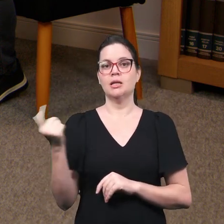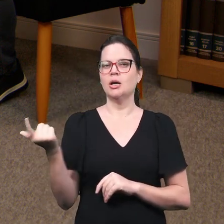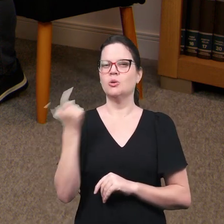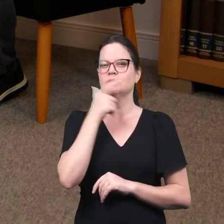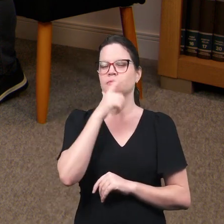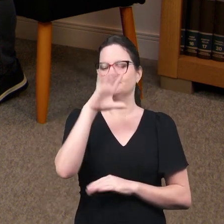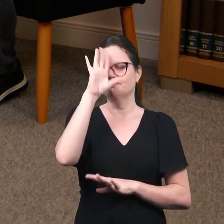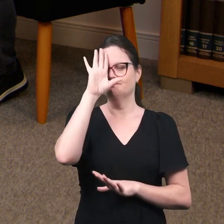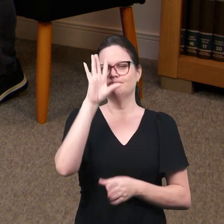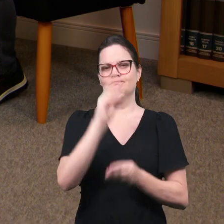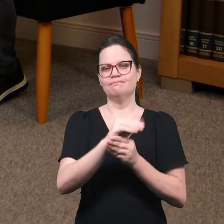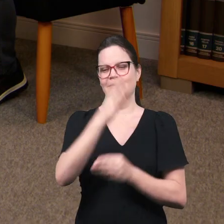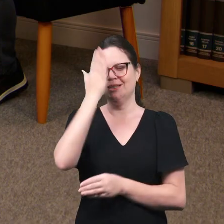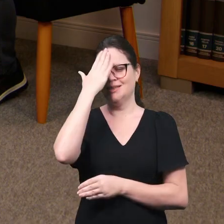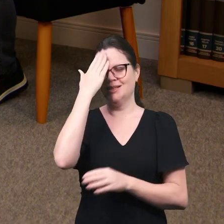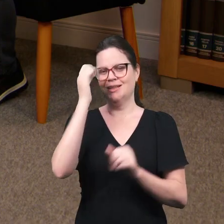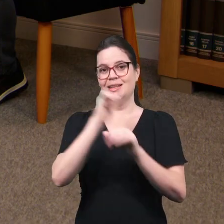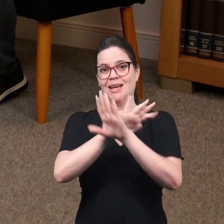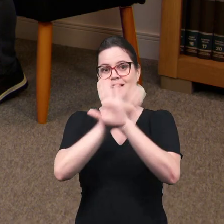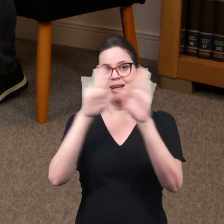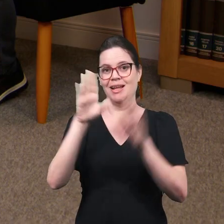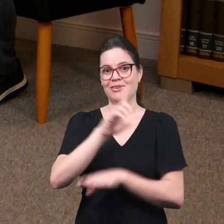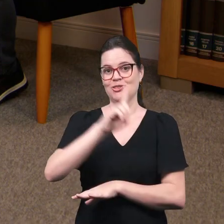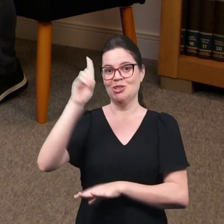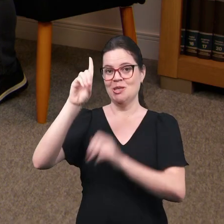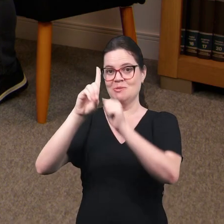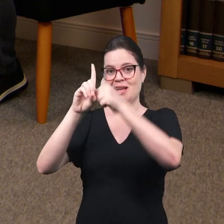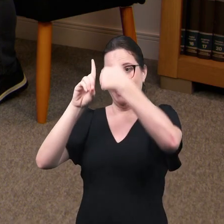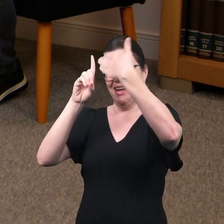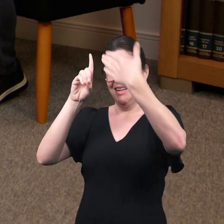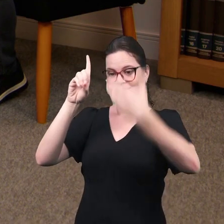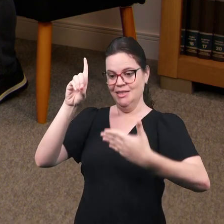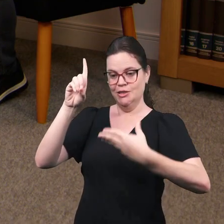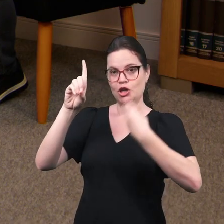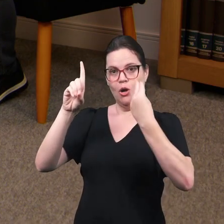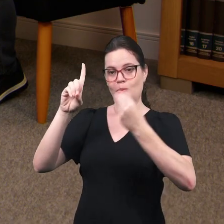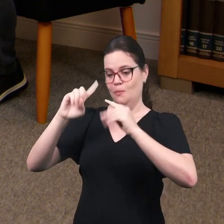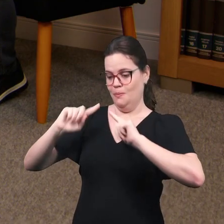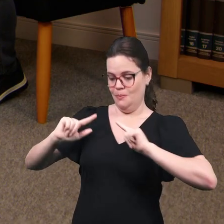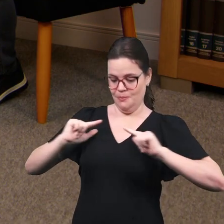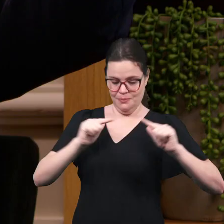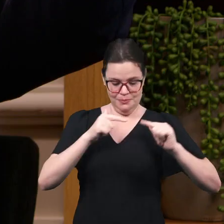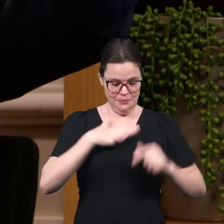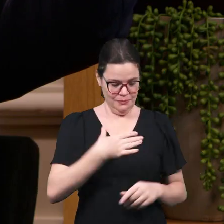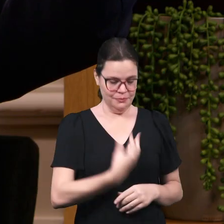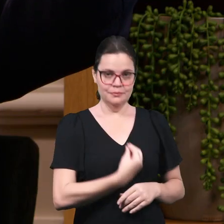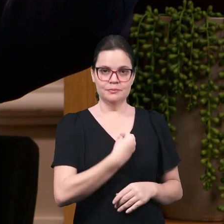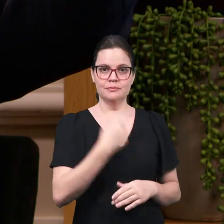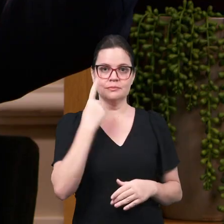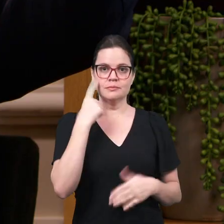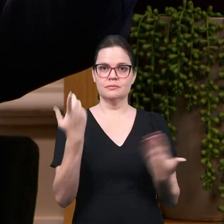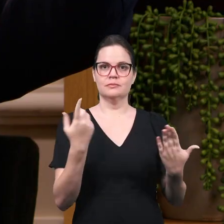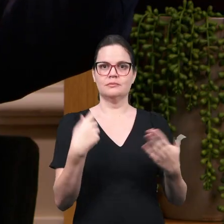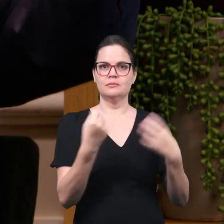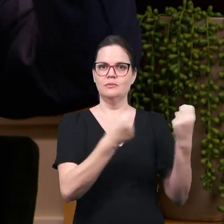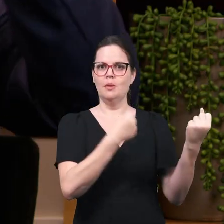alcançar esses atributos na vida dele. Porque uma coisa é falar do poder na natureza, todo mundo vê.